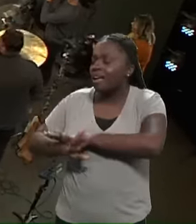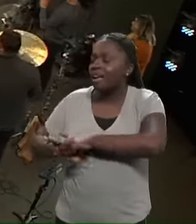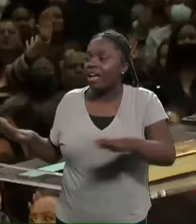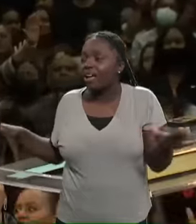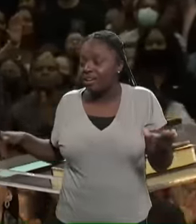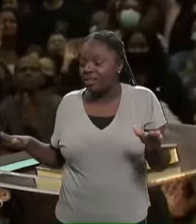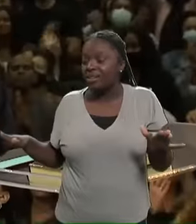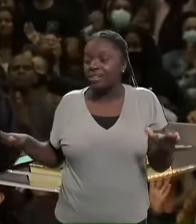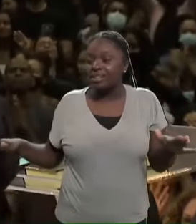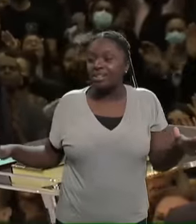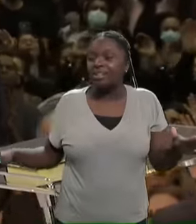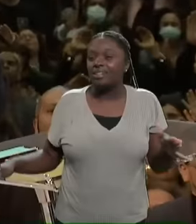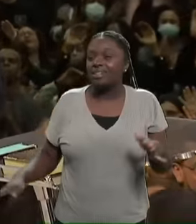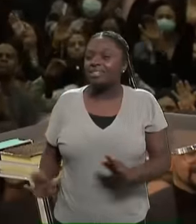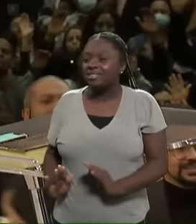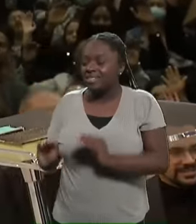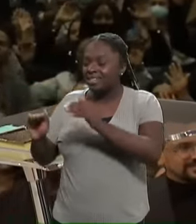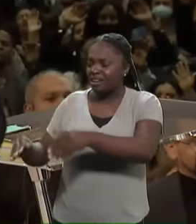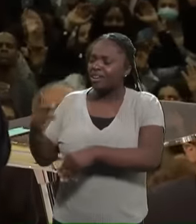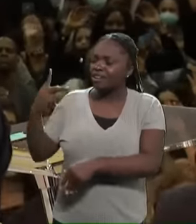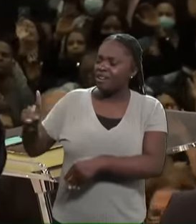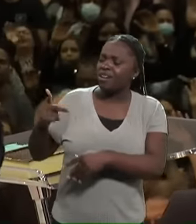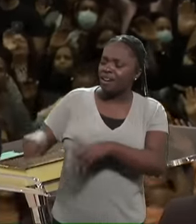Acabou. Chegou.